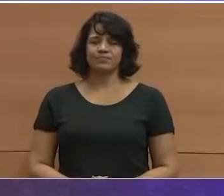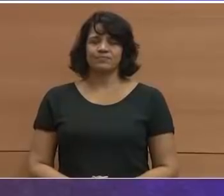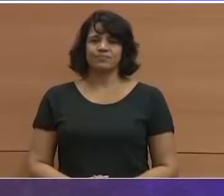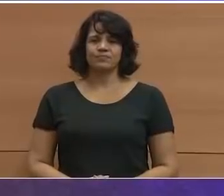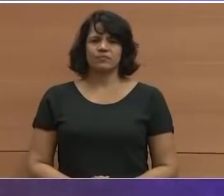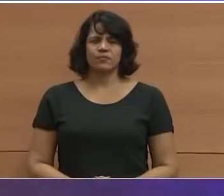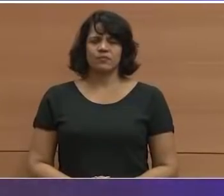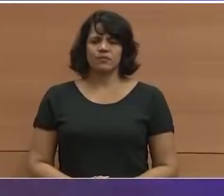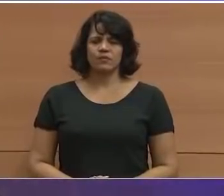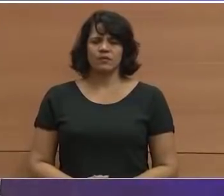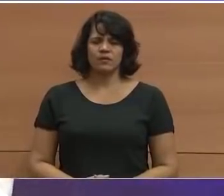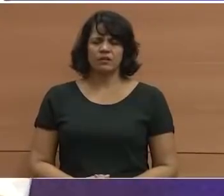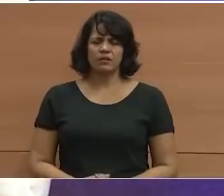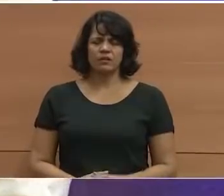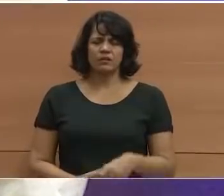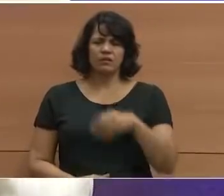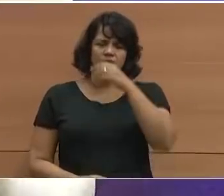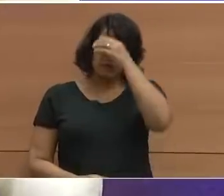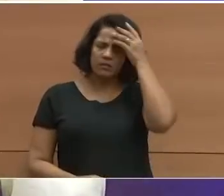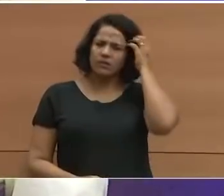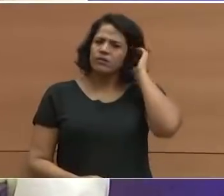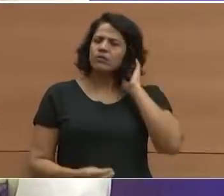onde começou o nosso ministério?